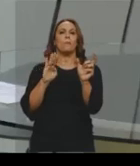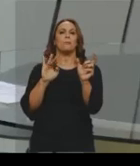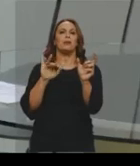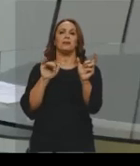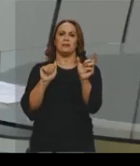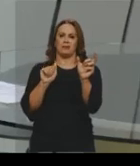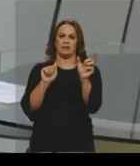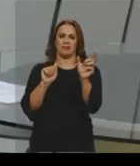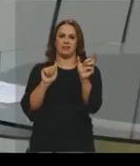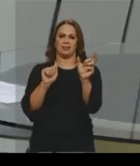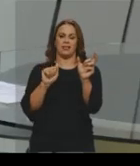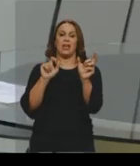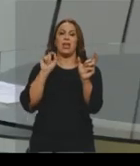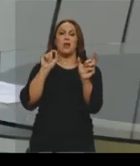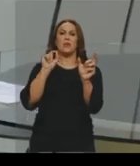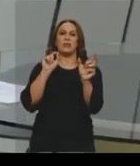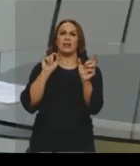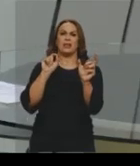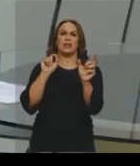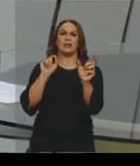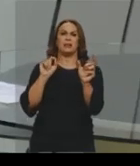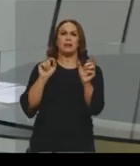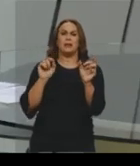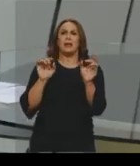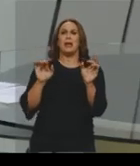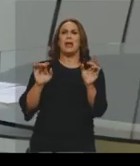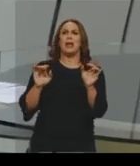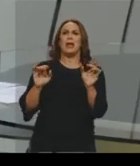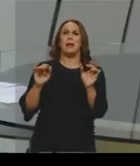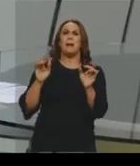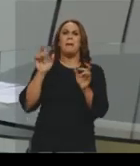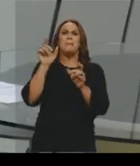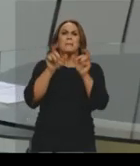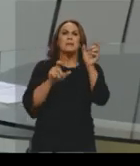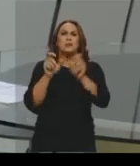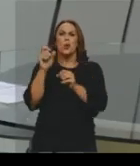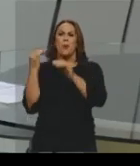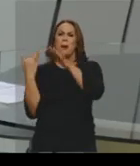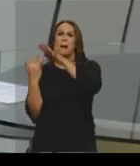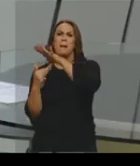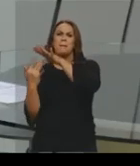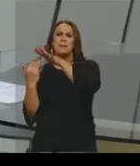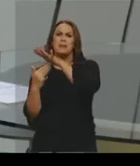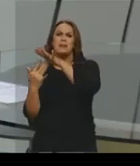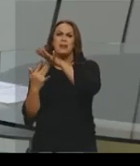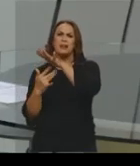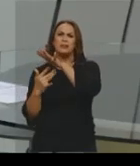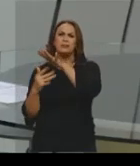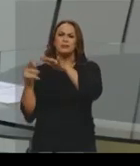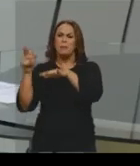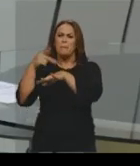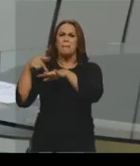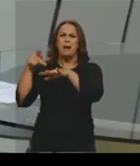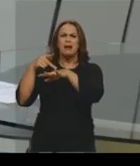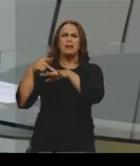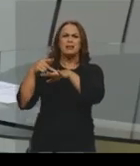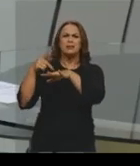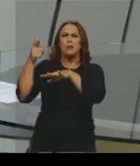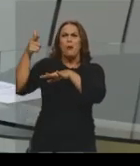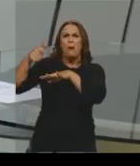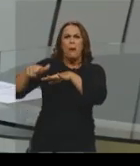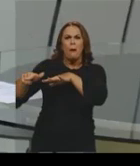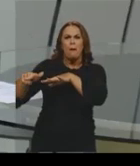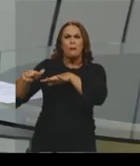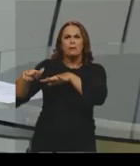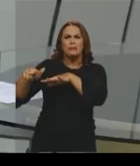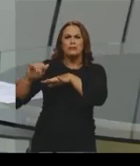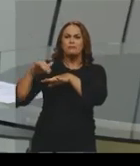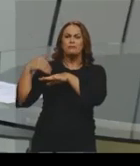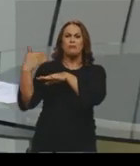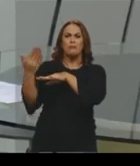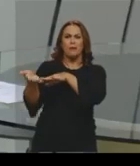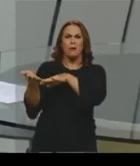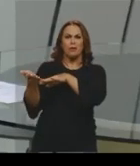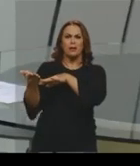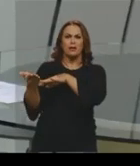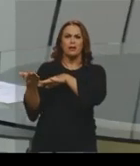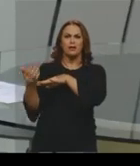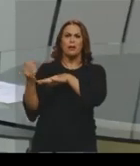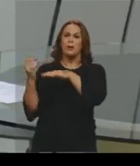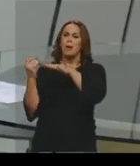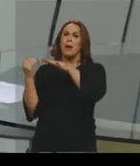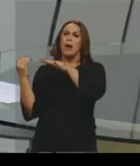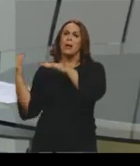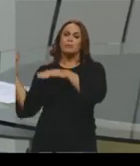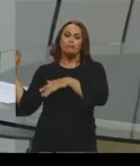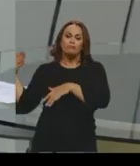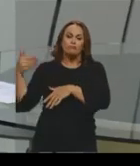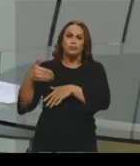chegou principalmente à Europa, os cidadãos dos países europeus começaram a olhar com mais discriminação, com